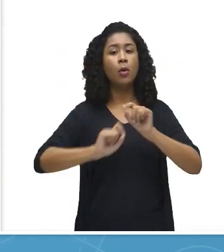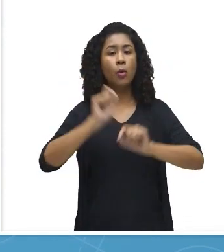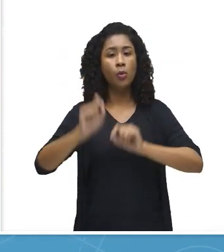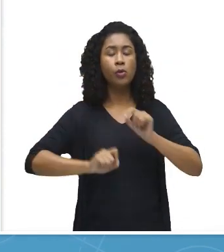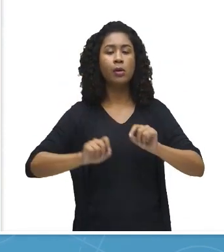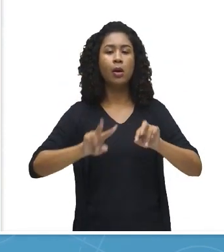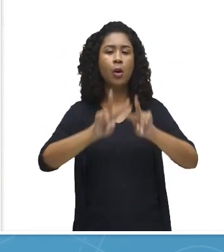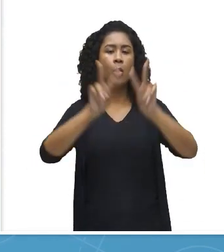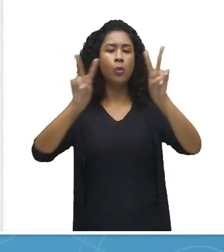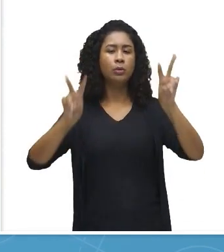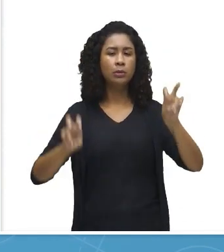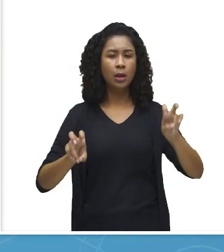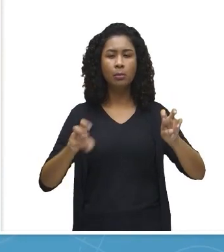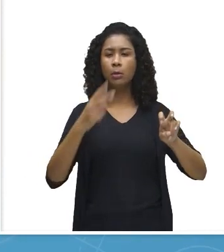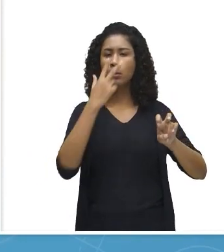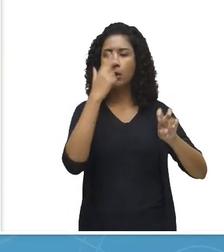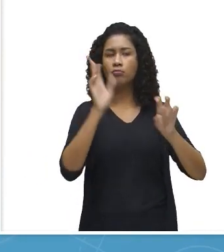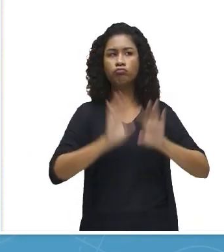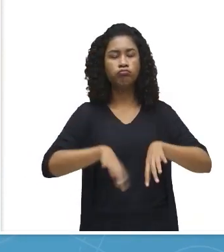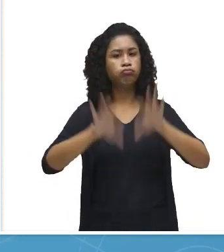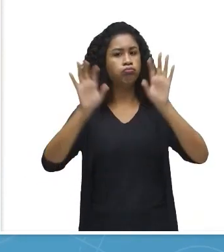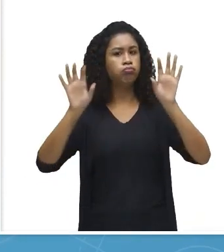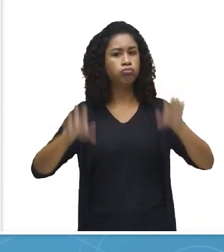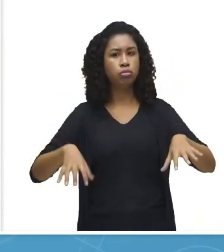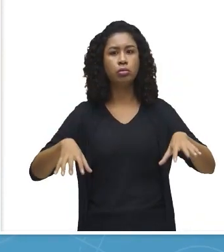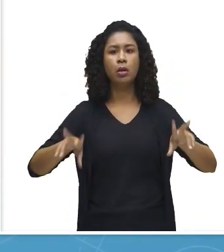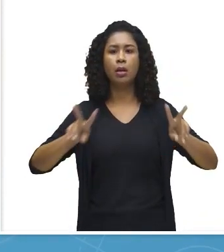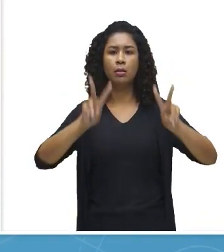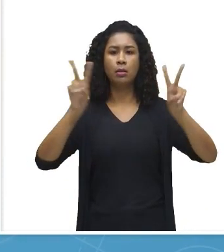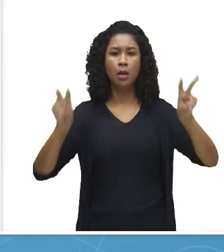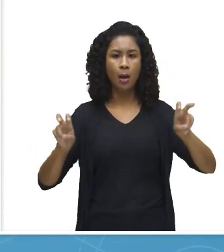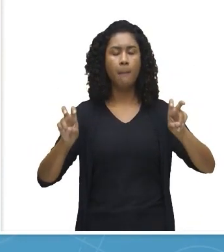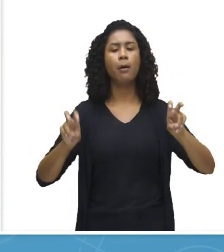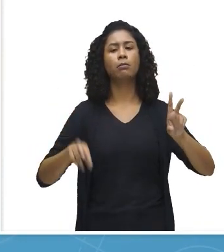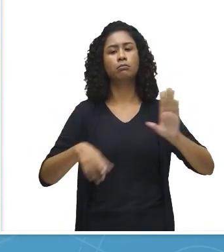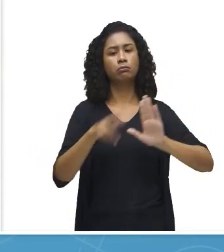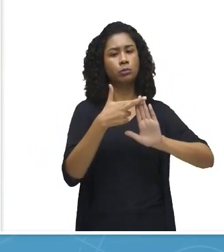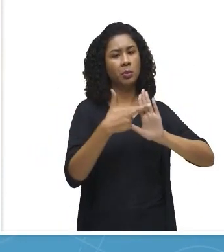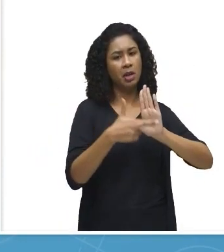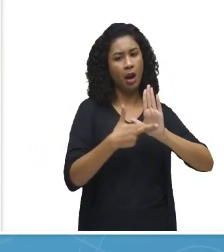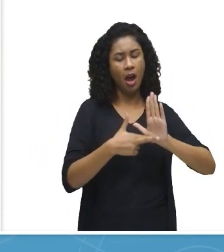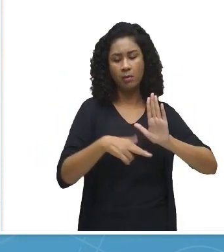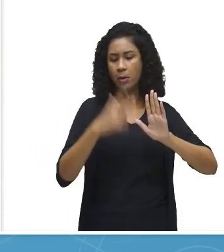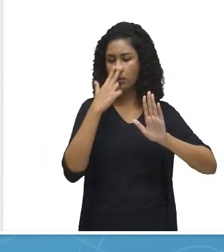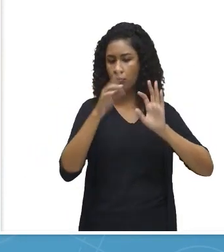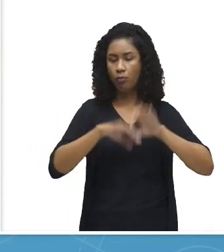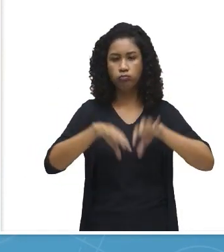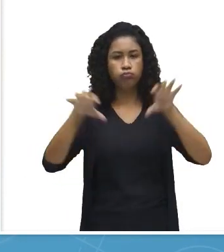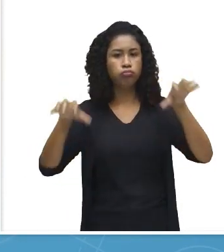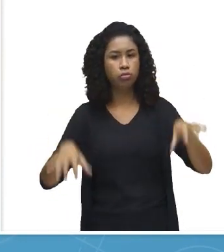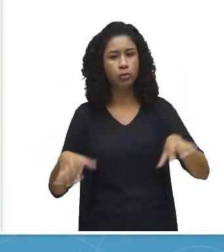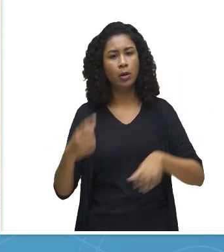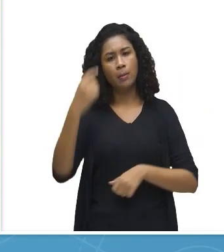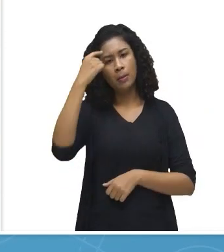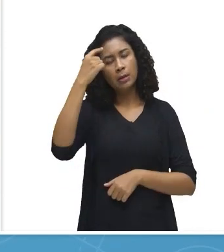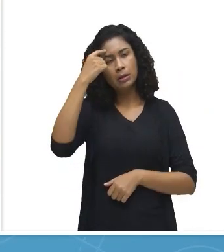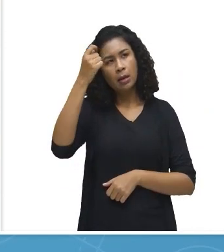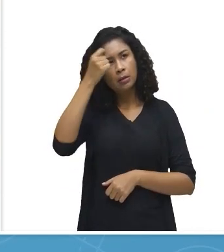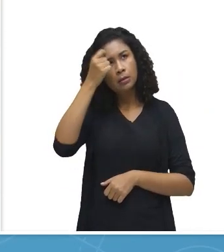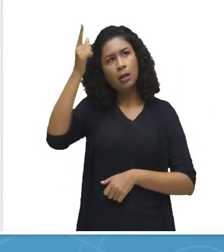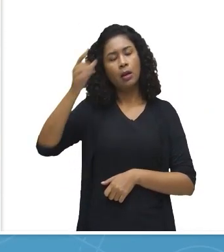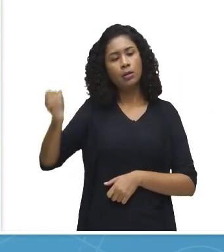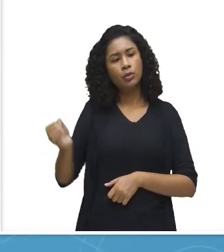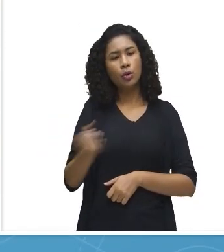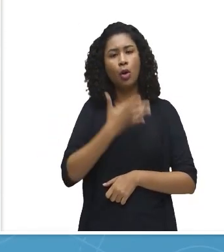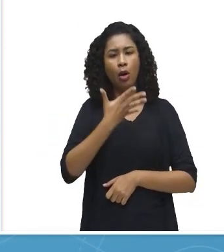de águas para se repensar a quebra de paradigmas e se repensar também o surgimento de novas ideias para a